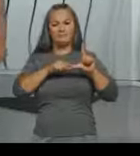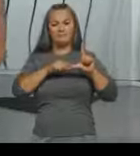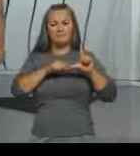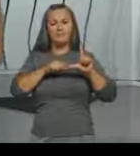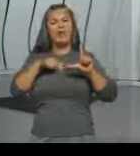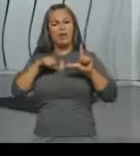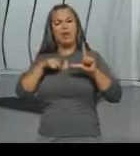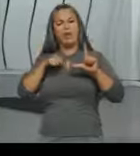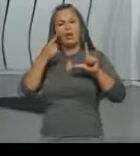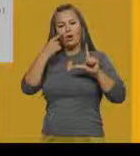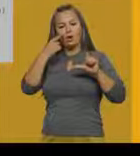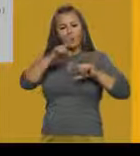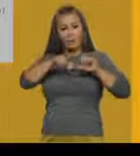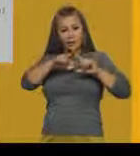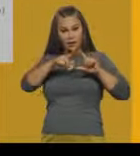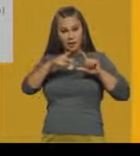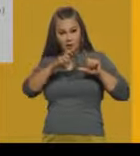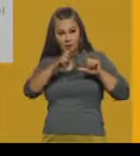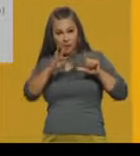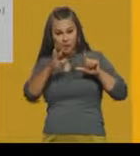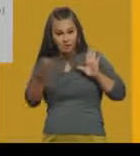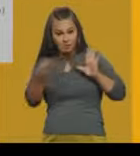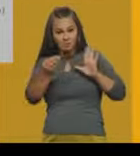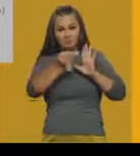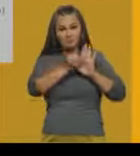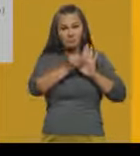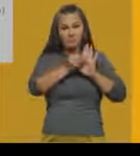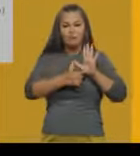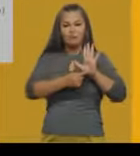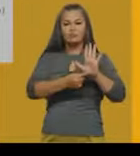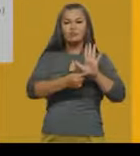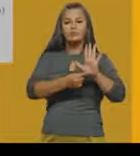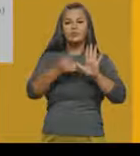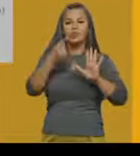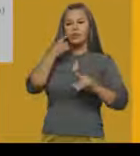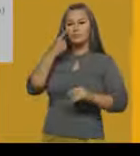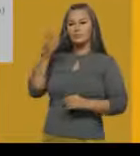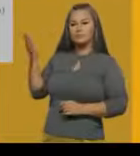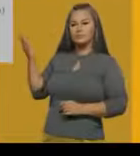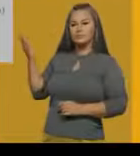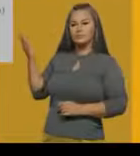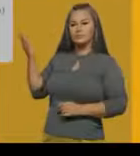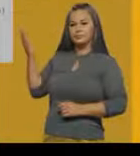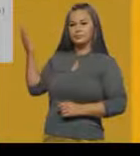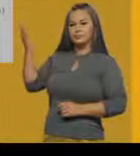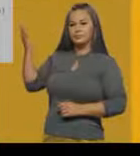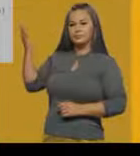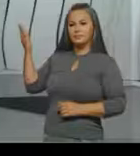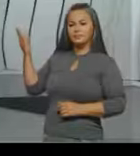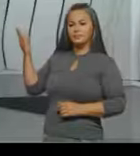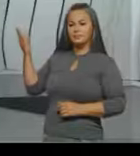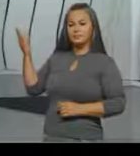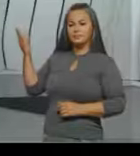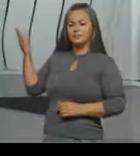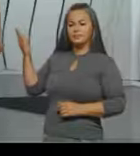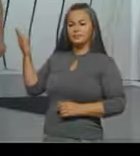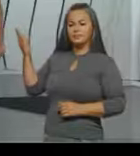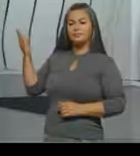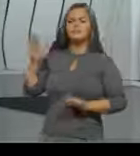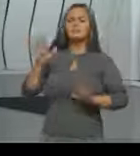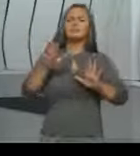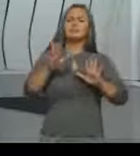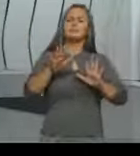de lá, tá? A medida do arco vai ser igual à medida do ângulo central. Só que é o seguinte,